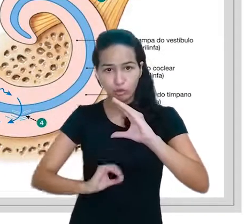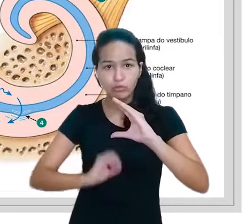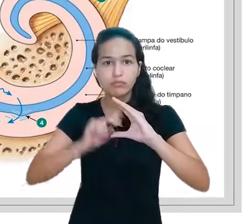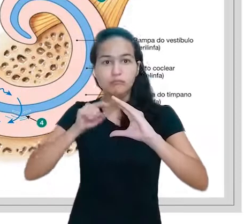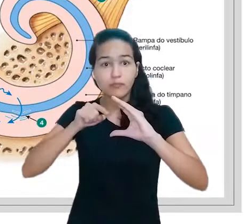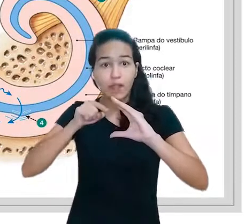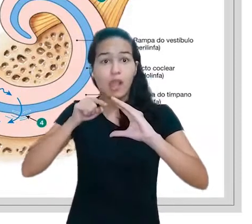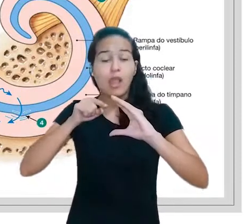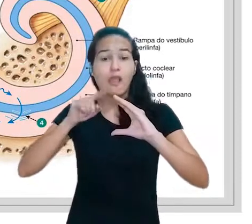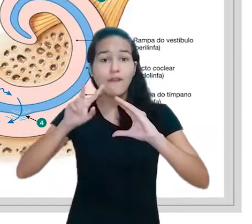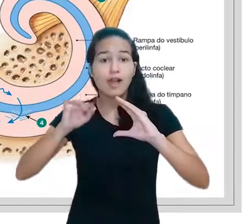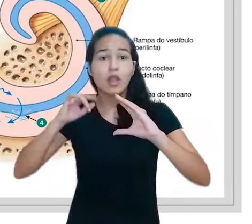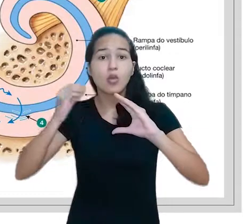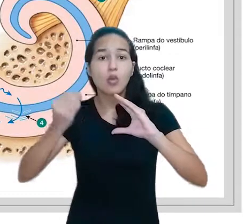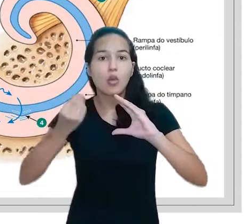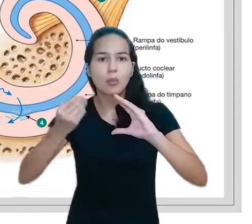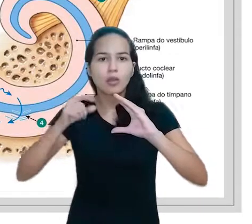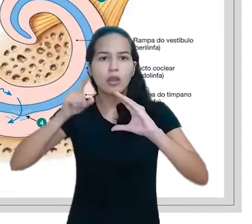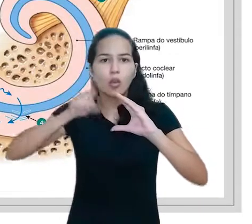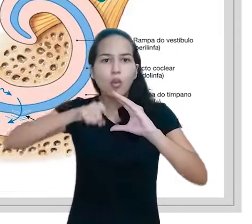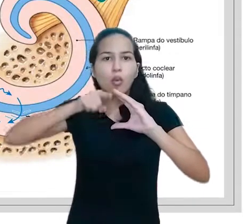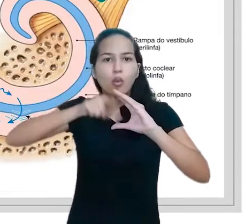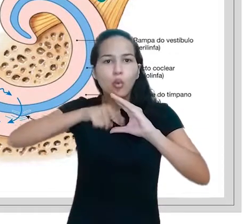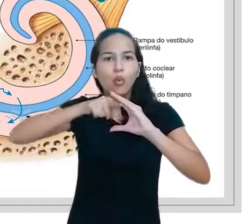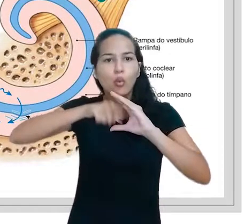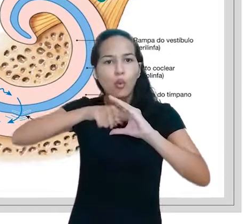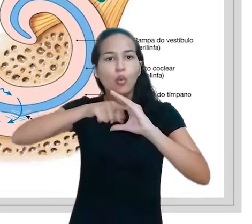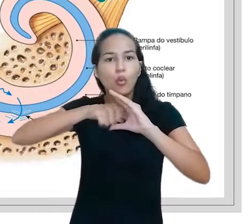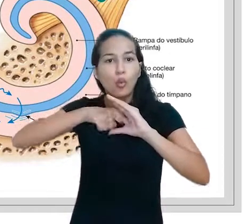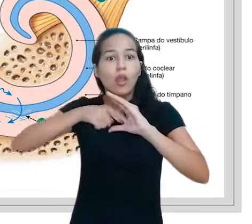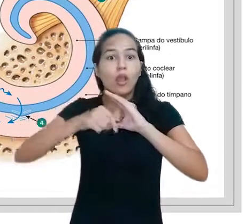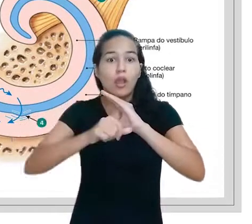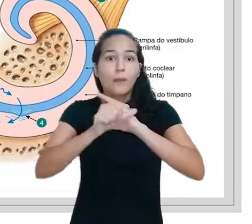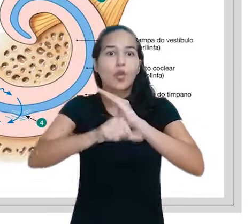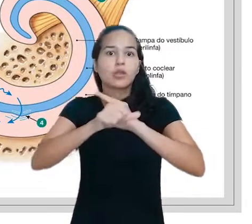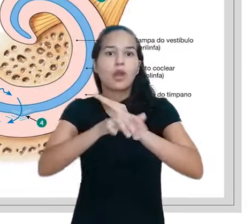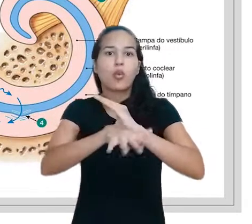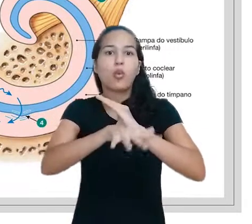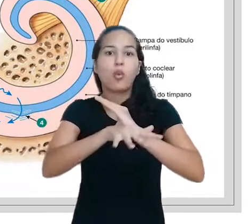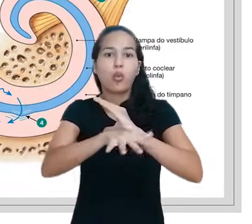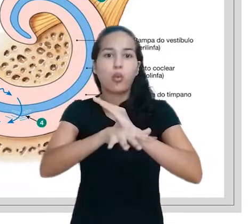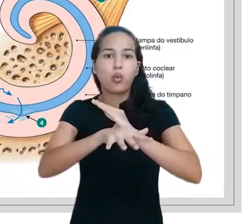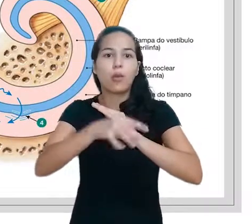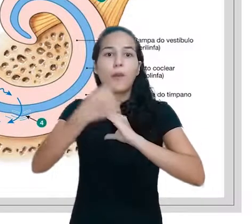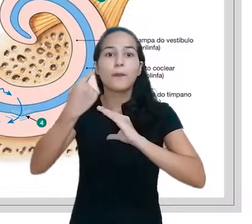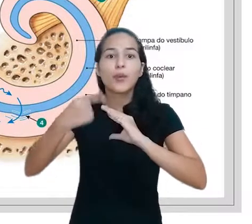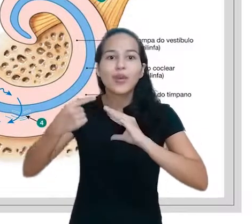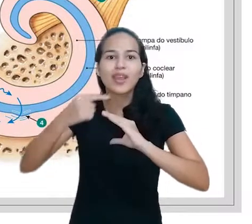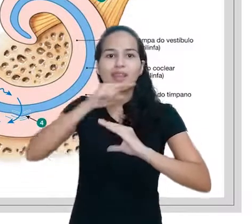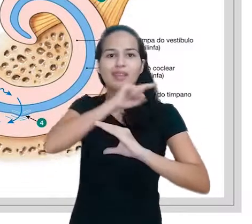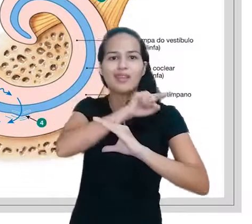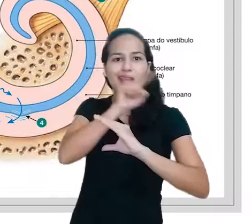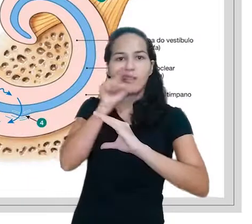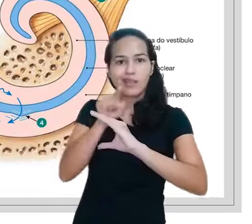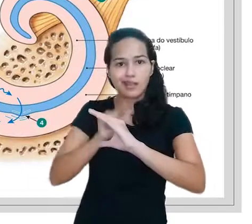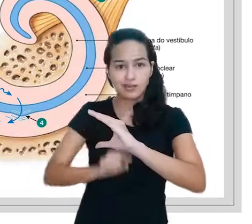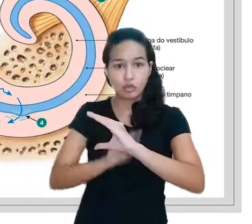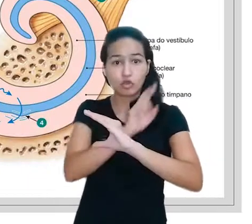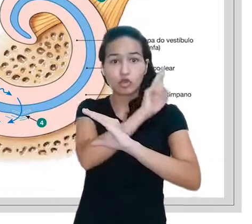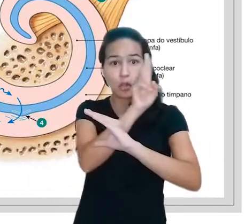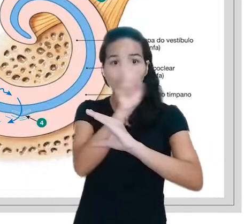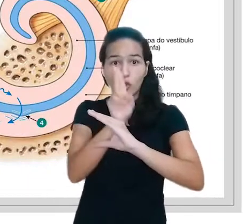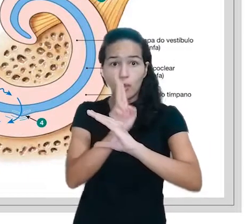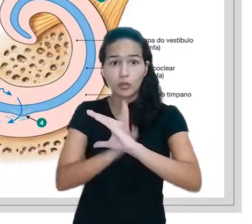a membrana timpânica e vai se converter em vibração. Essa vibração atinge os três ossículos da audição, que